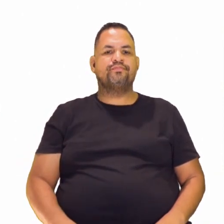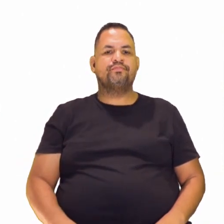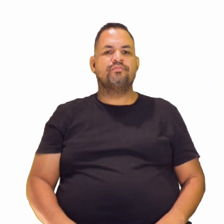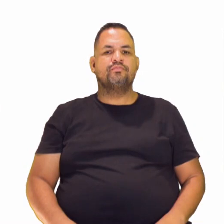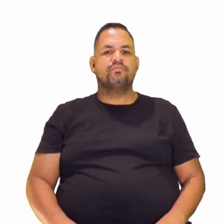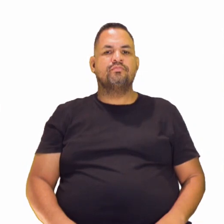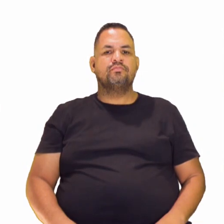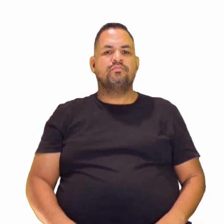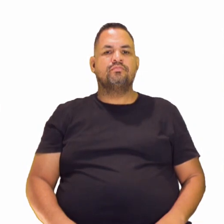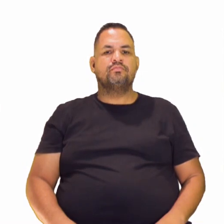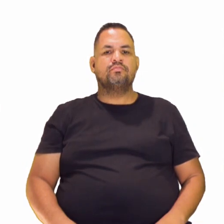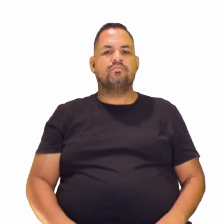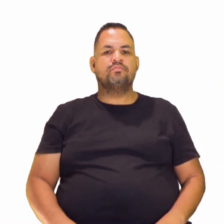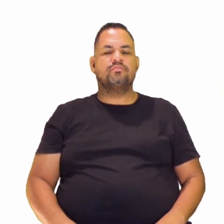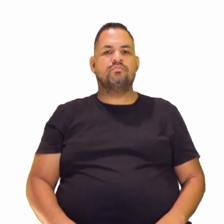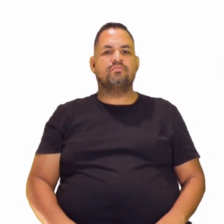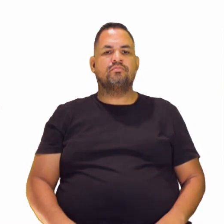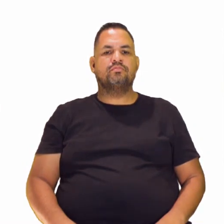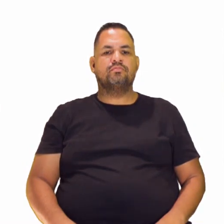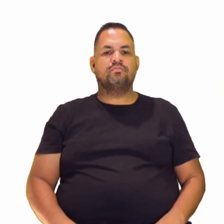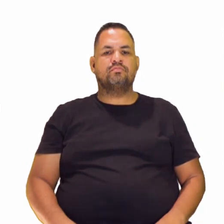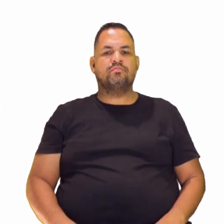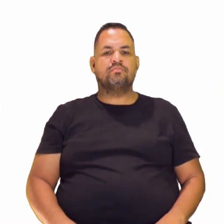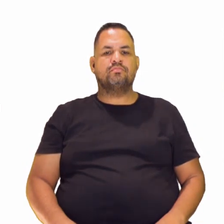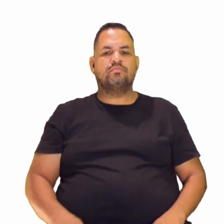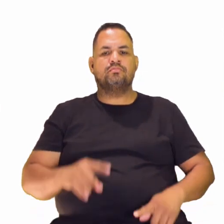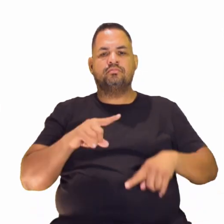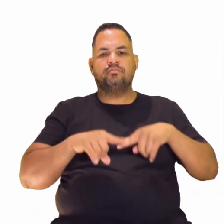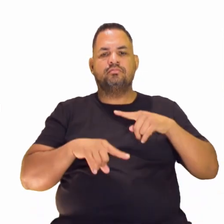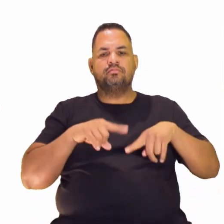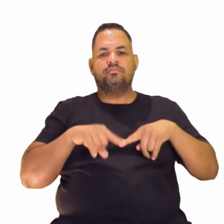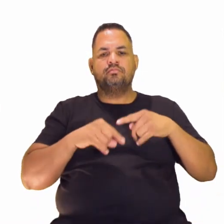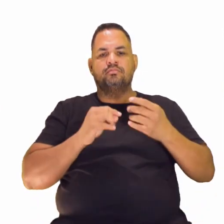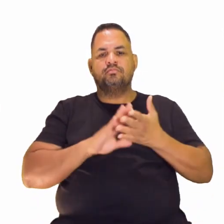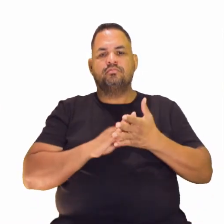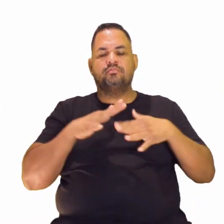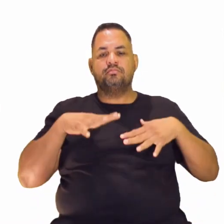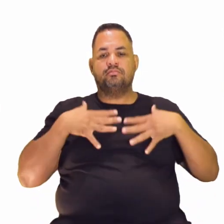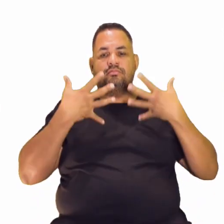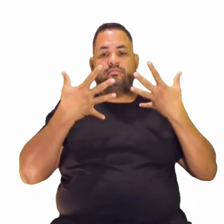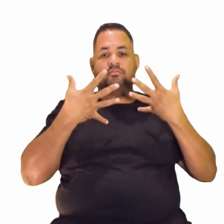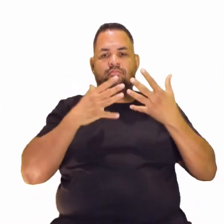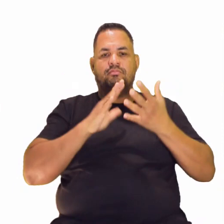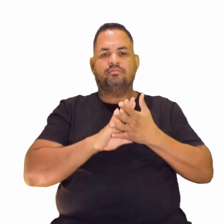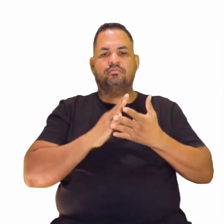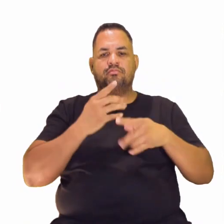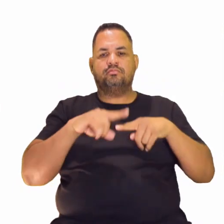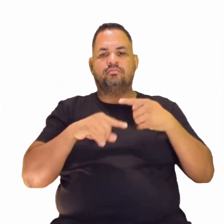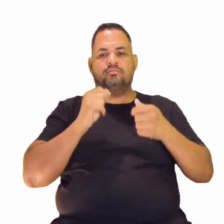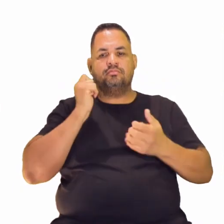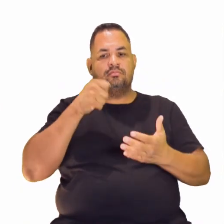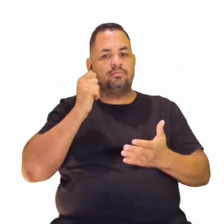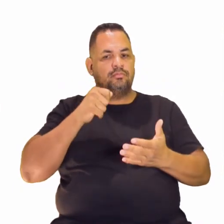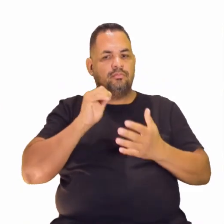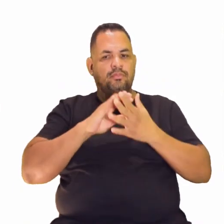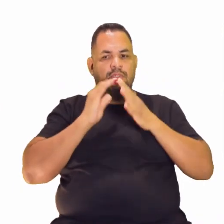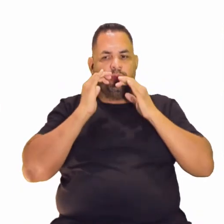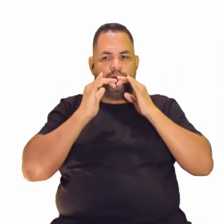um pau de chuva aí, né? Então, o instrumental dessas festas aí inclui instrumentos de